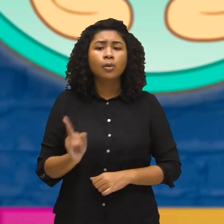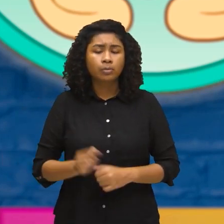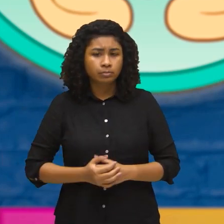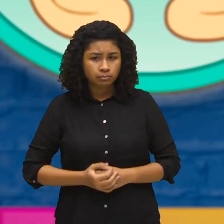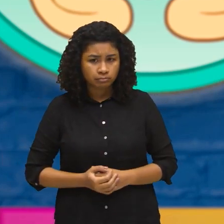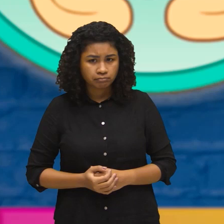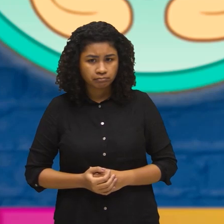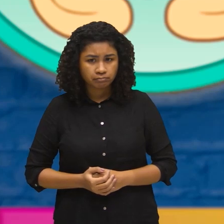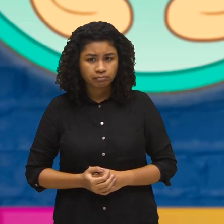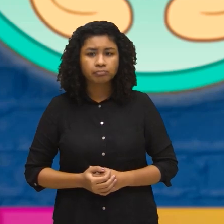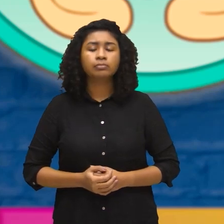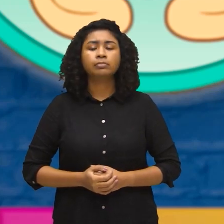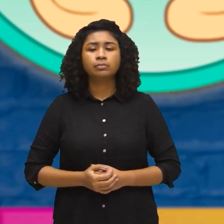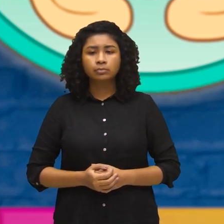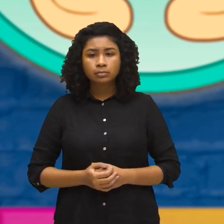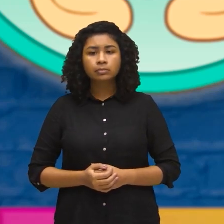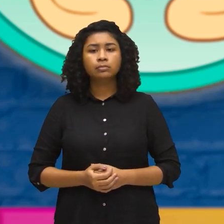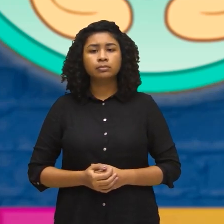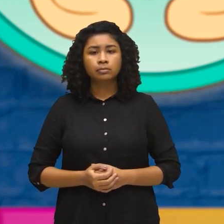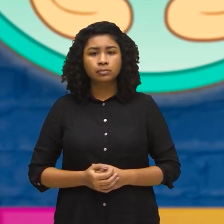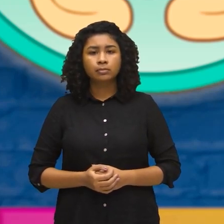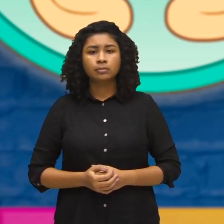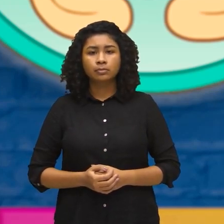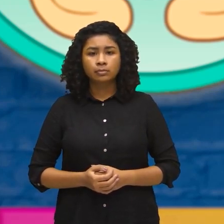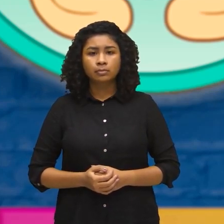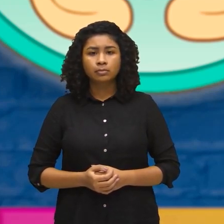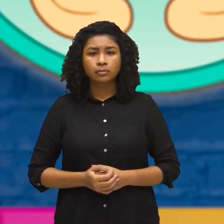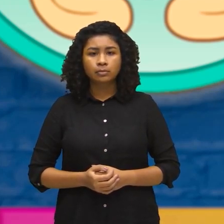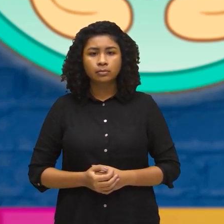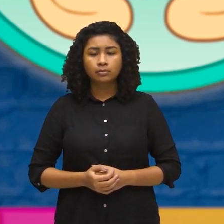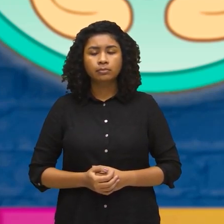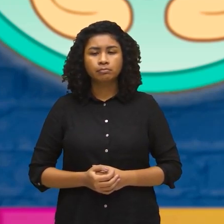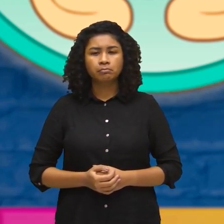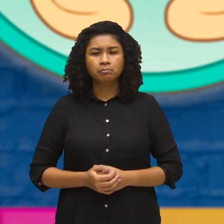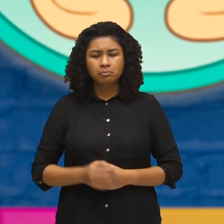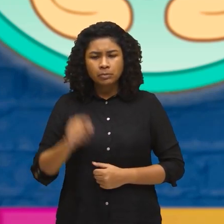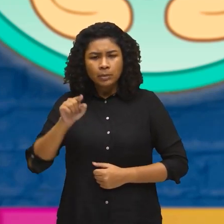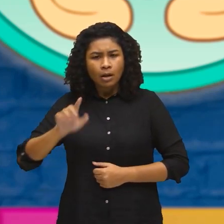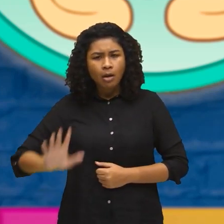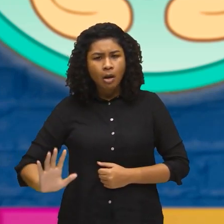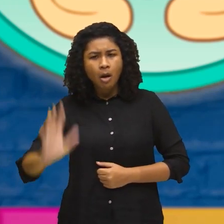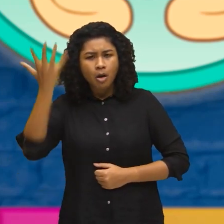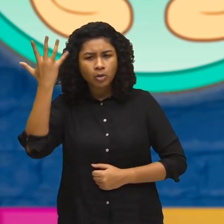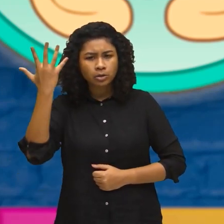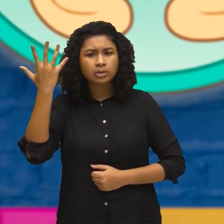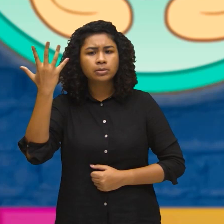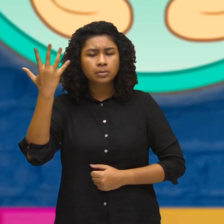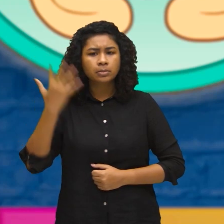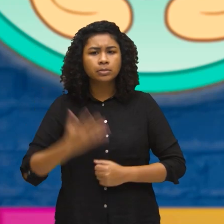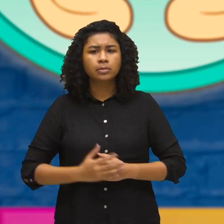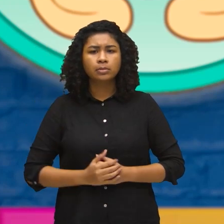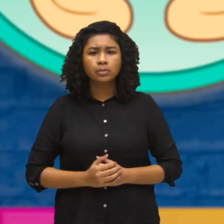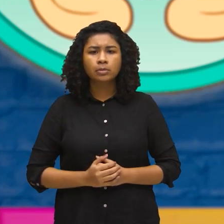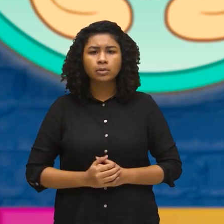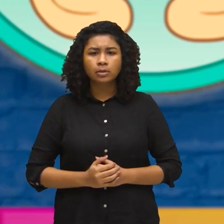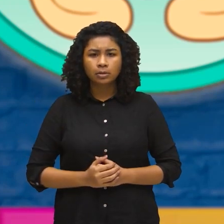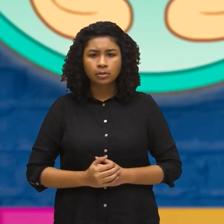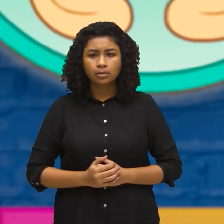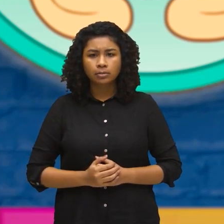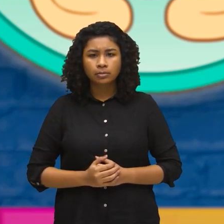Então, assim, existe nessas situações em que nós falamos